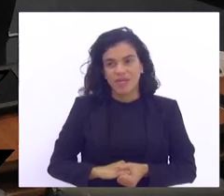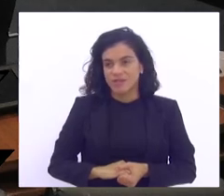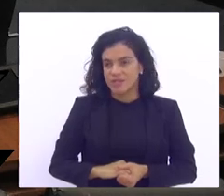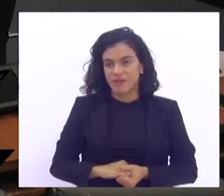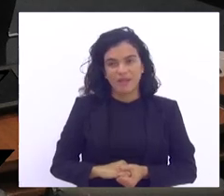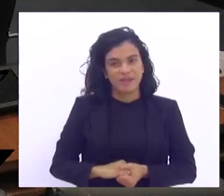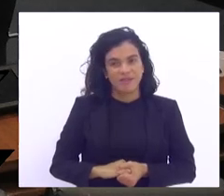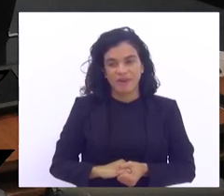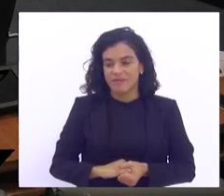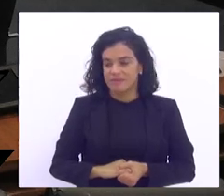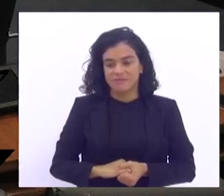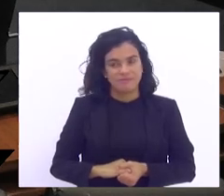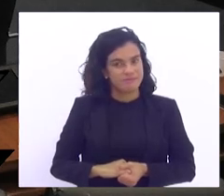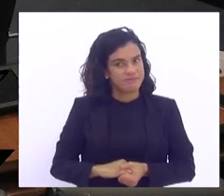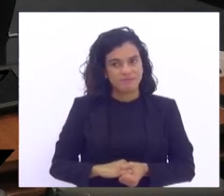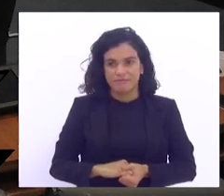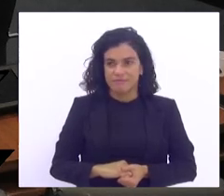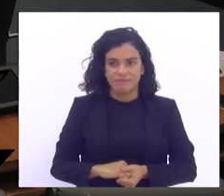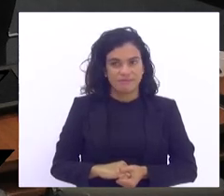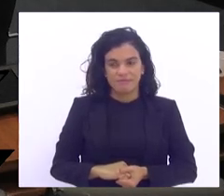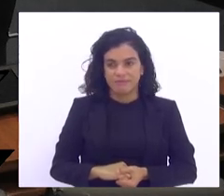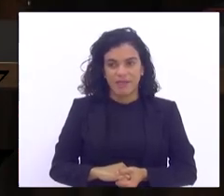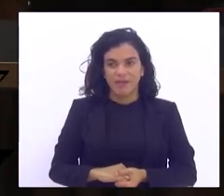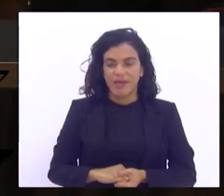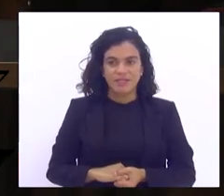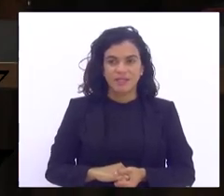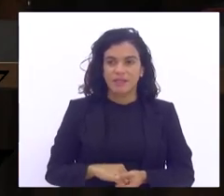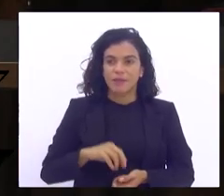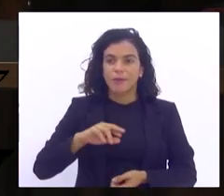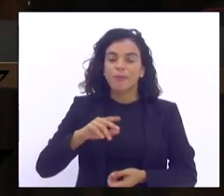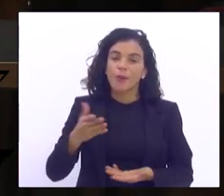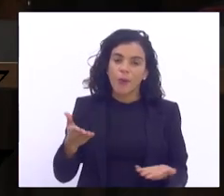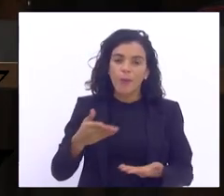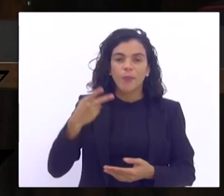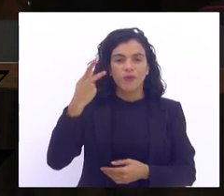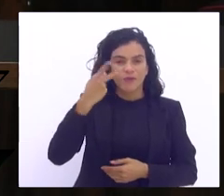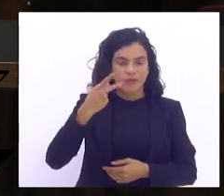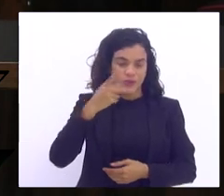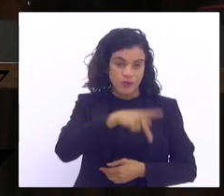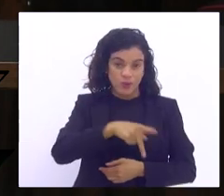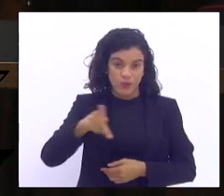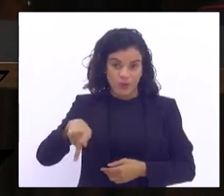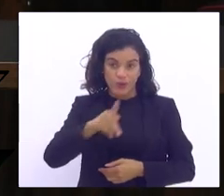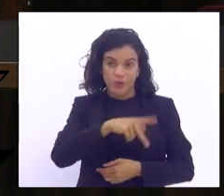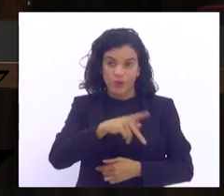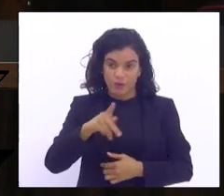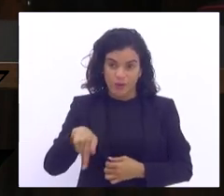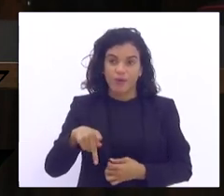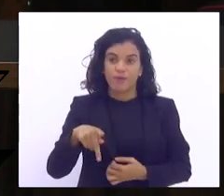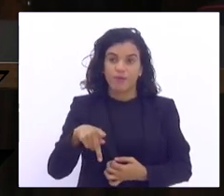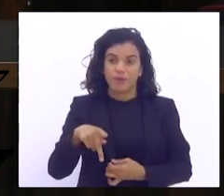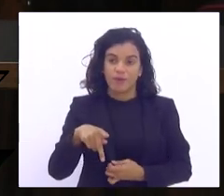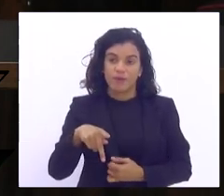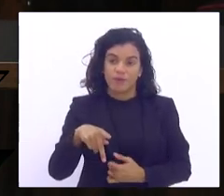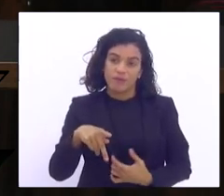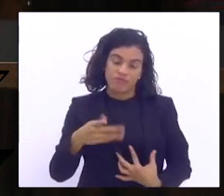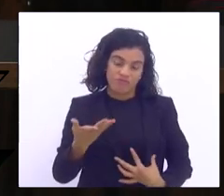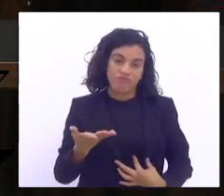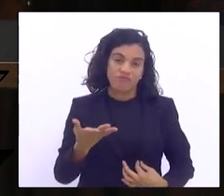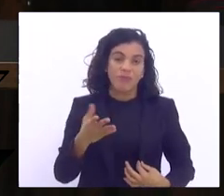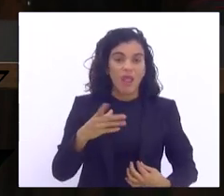Também gostaria de ressaltar que o professor Marlon de Rosa trouxe